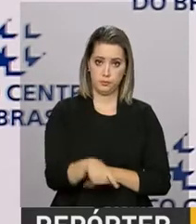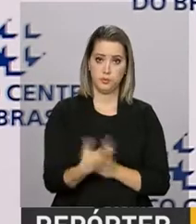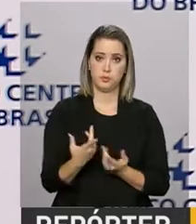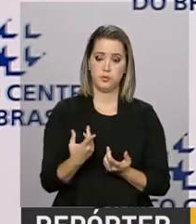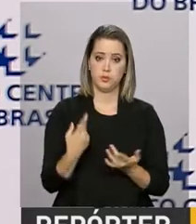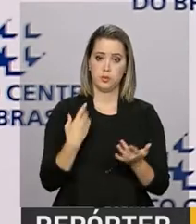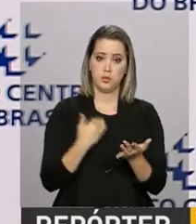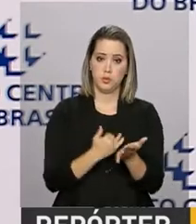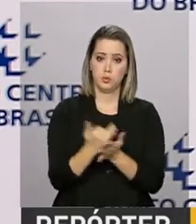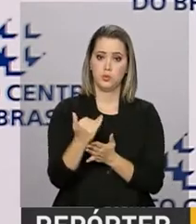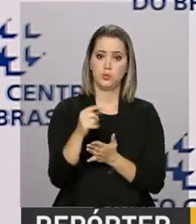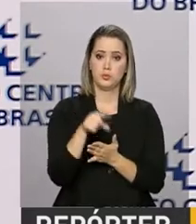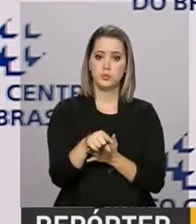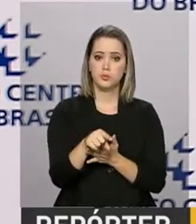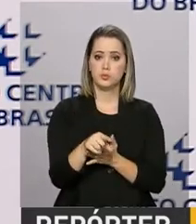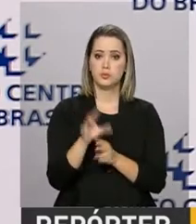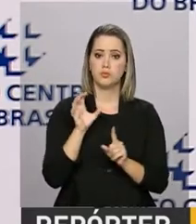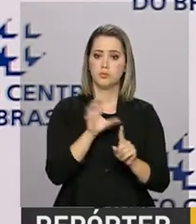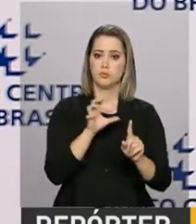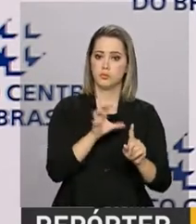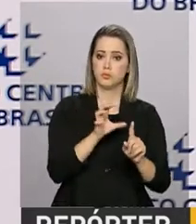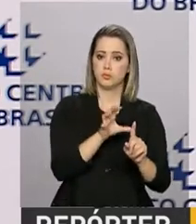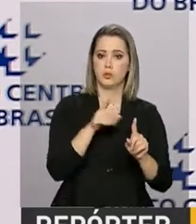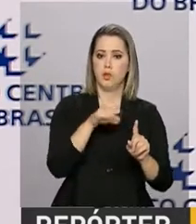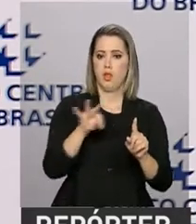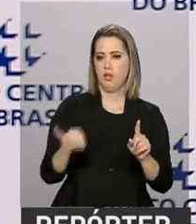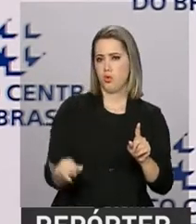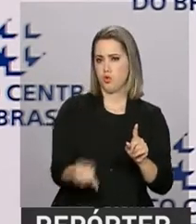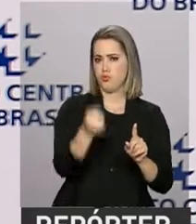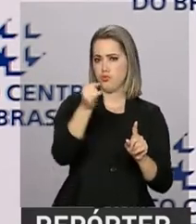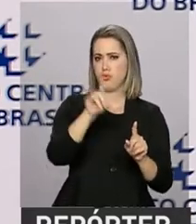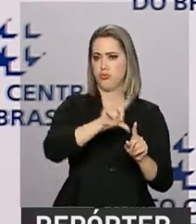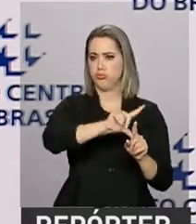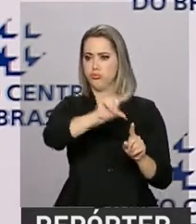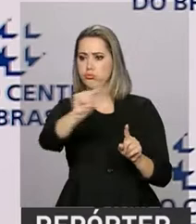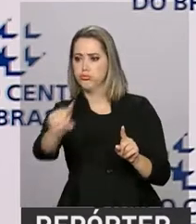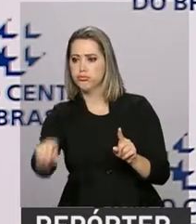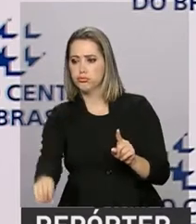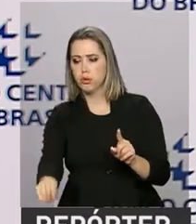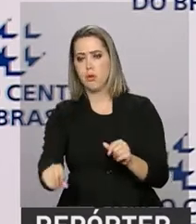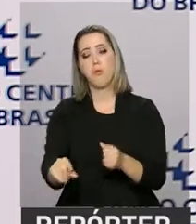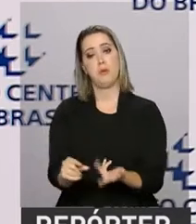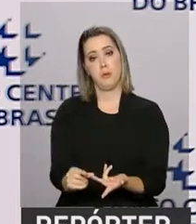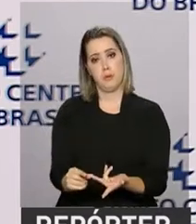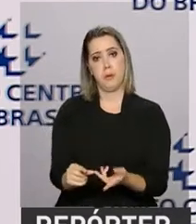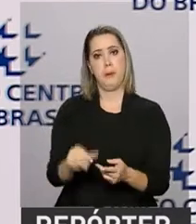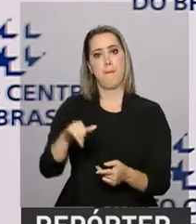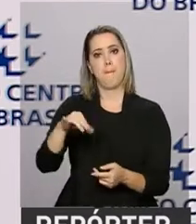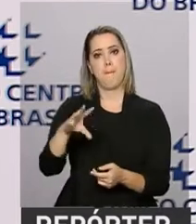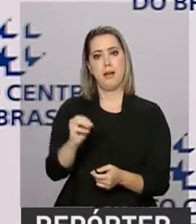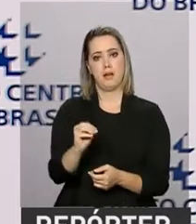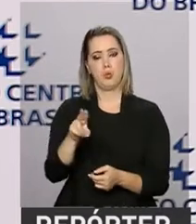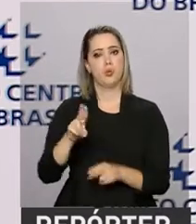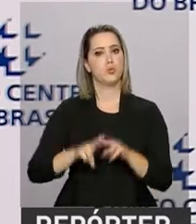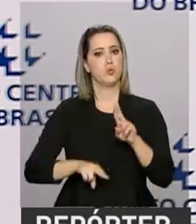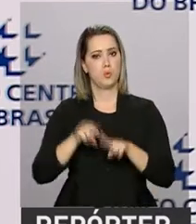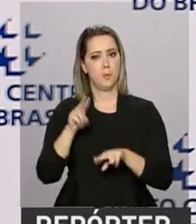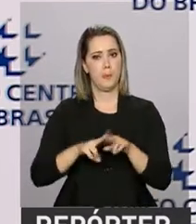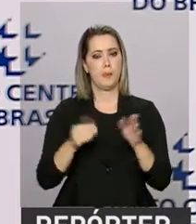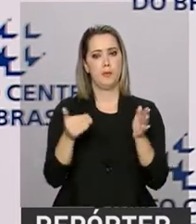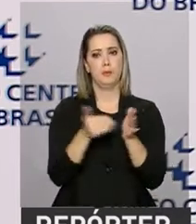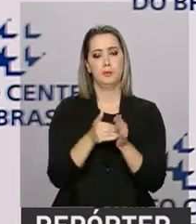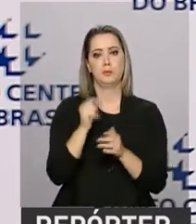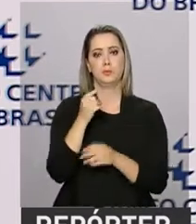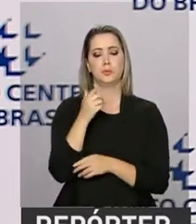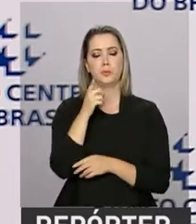deve continuar impactando essas taxas para baixo nos meses de maio e junho, até atingir